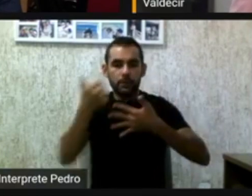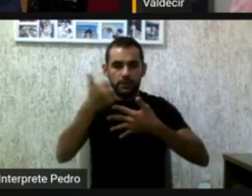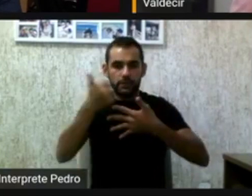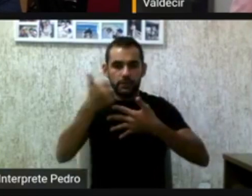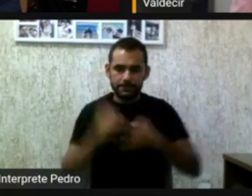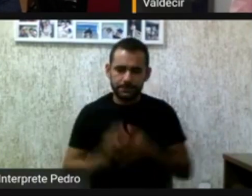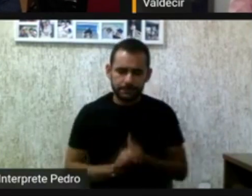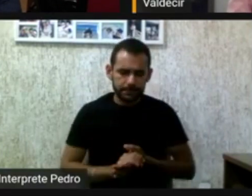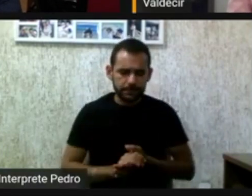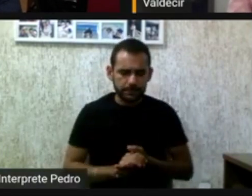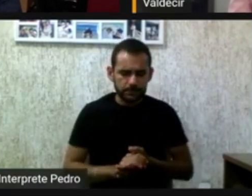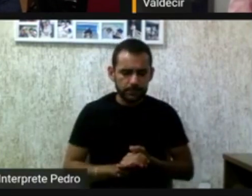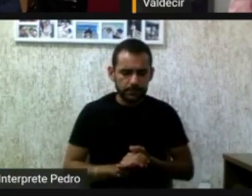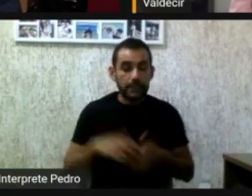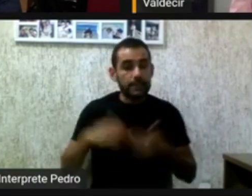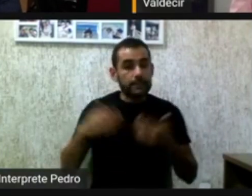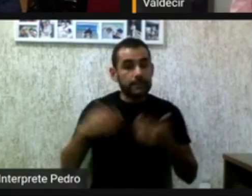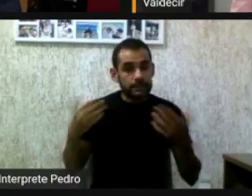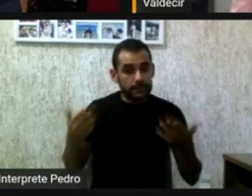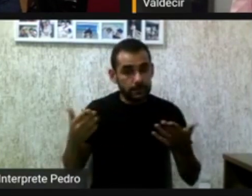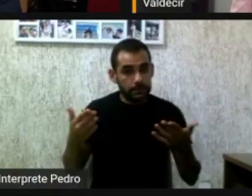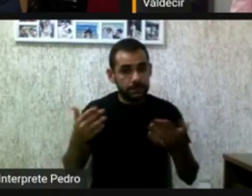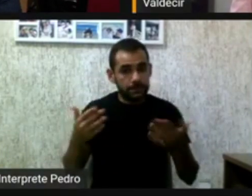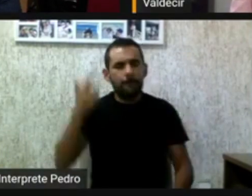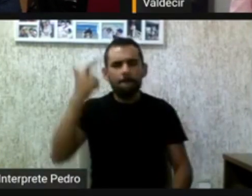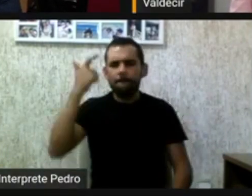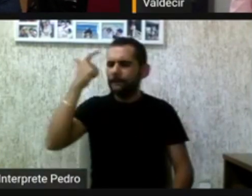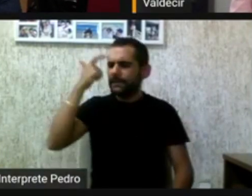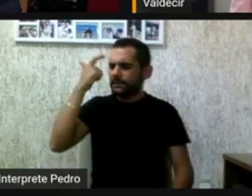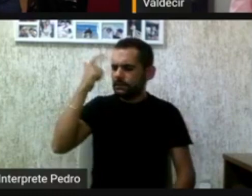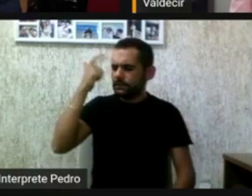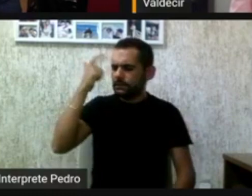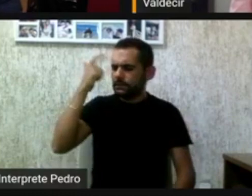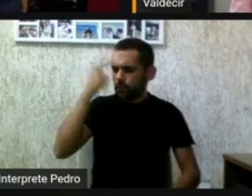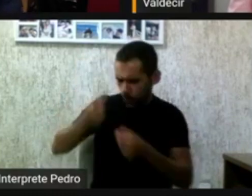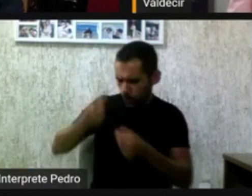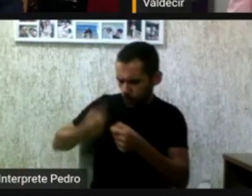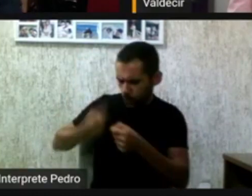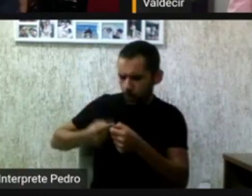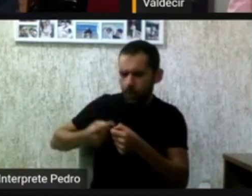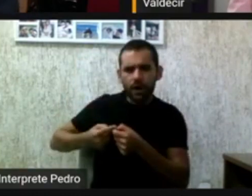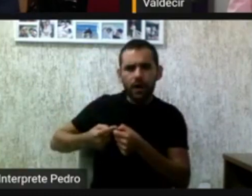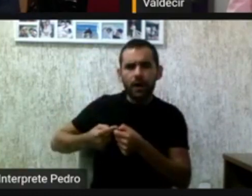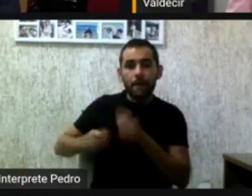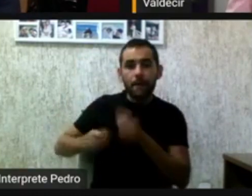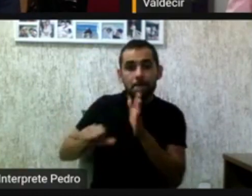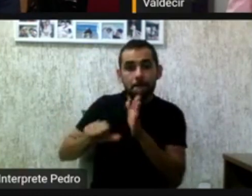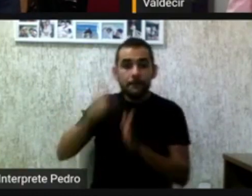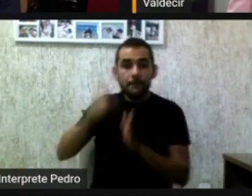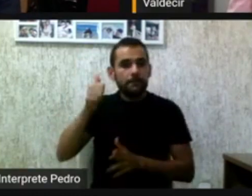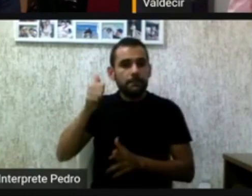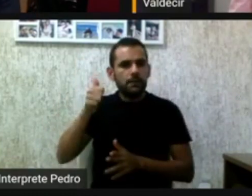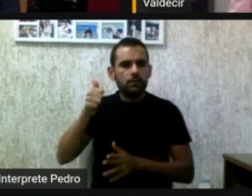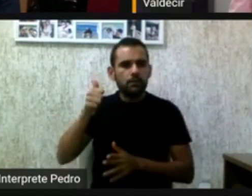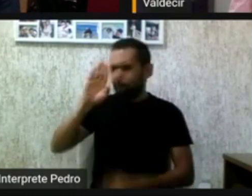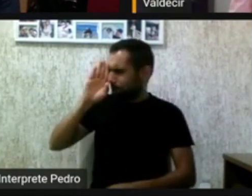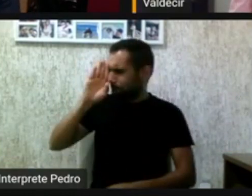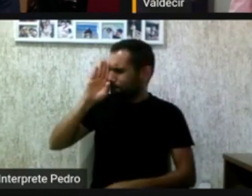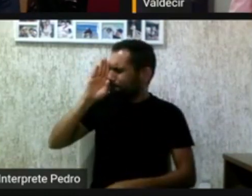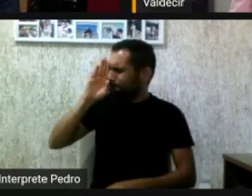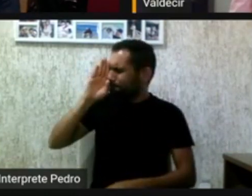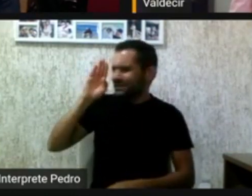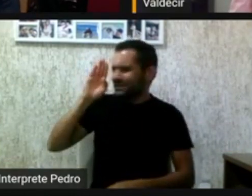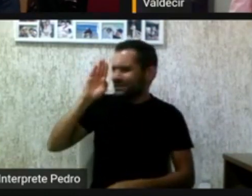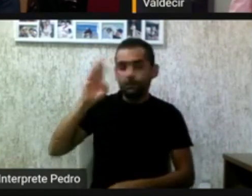Adriano, ó, a gente pensou uma cidade, né, que possa, em primeiro lugar, a maior prioridade é